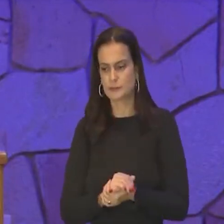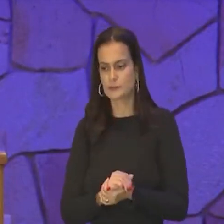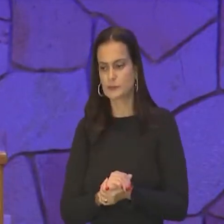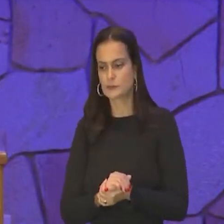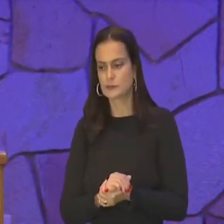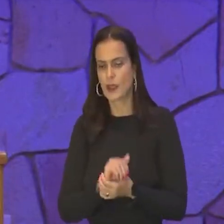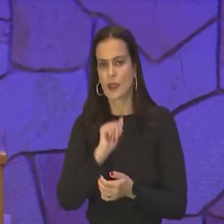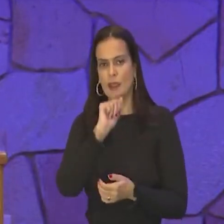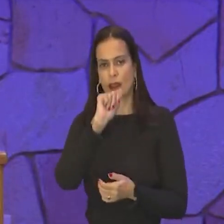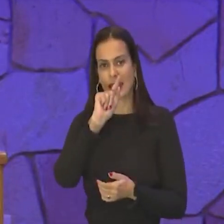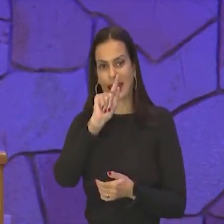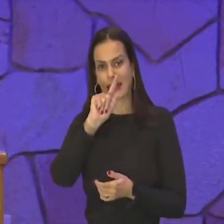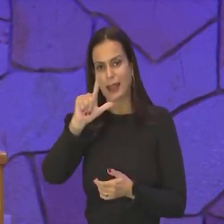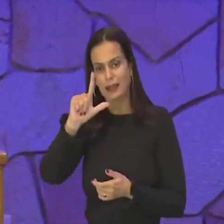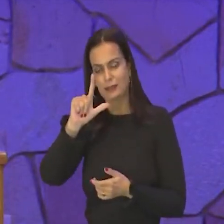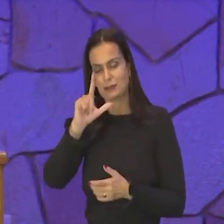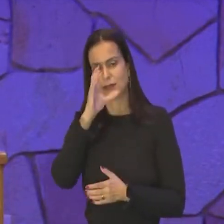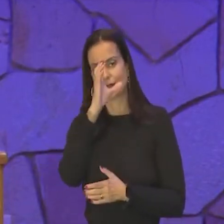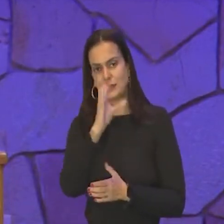Gálatas capítulo de número 1,